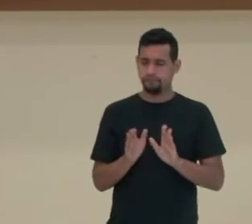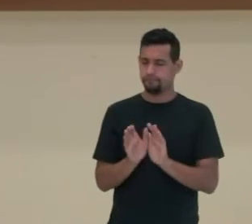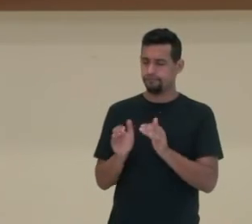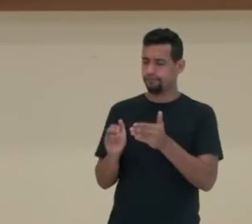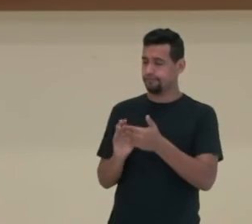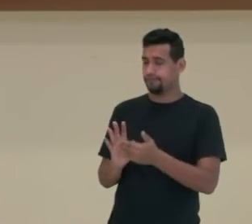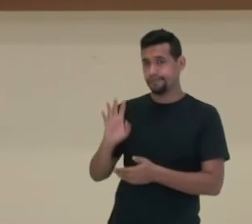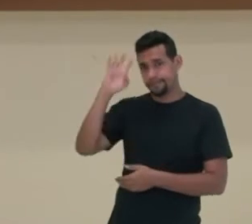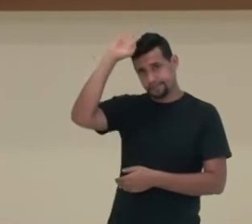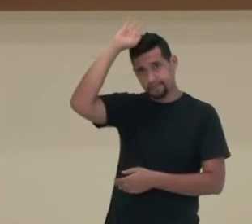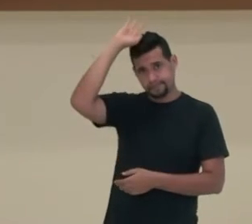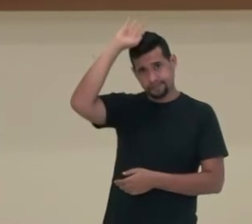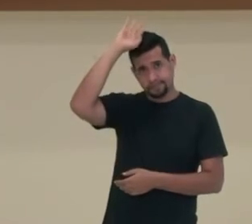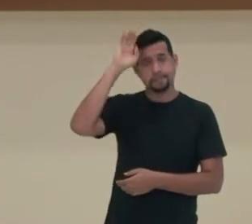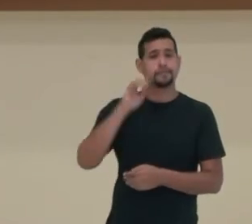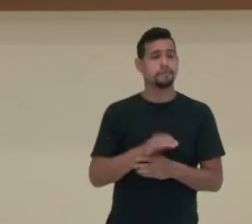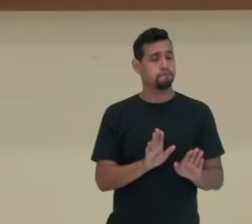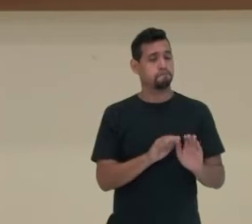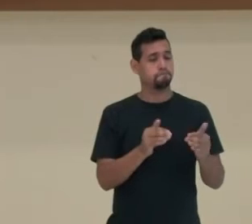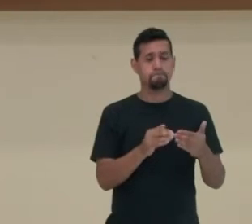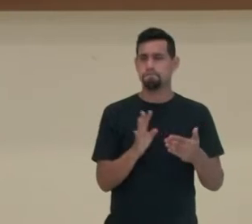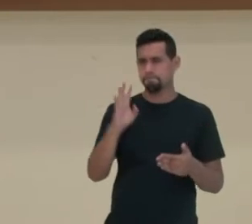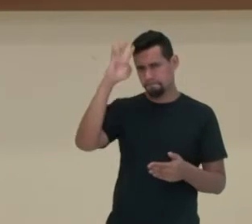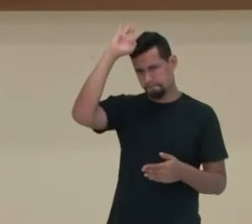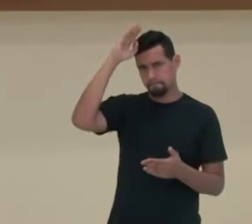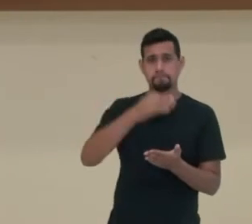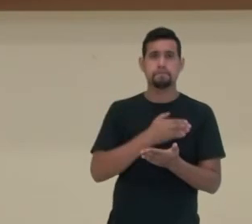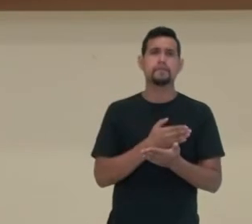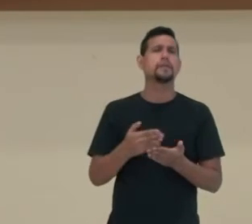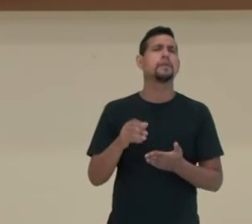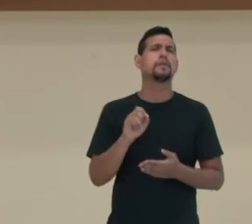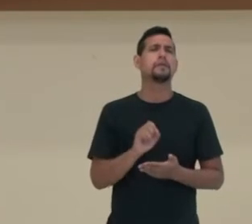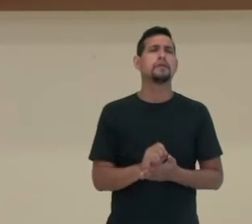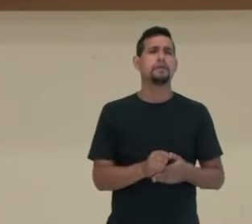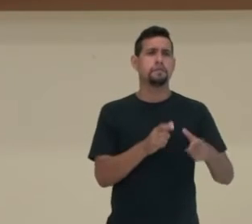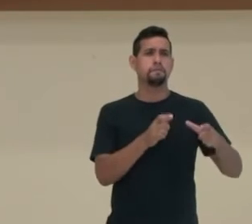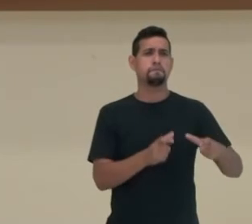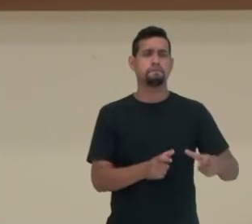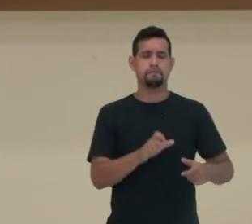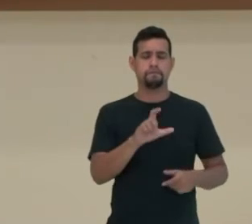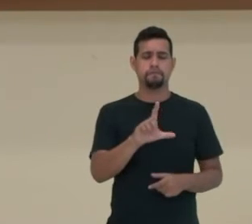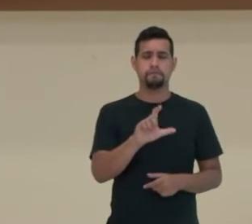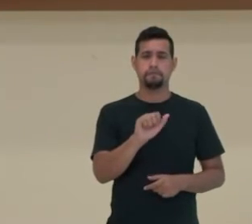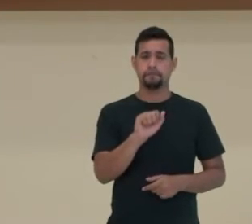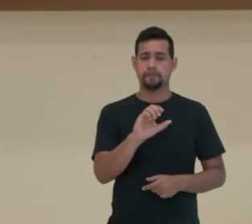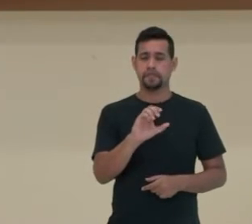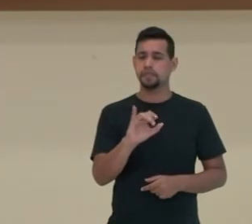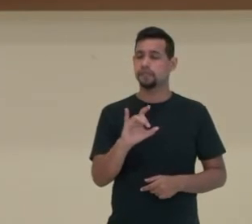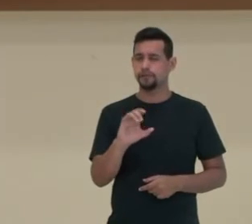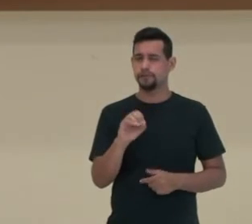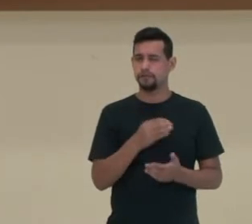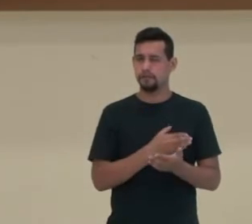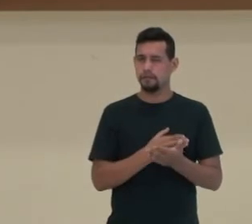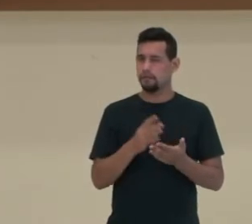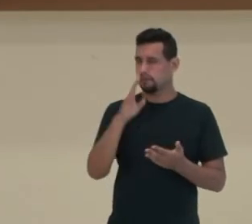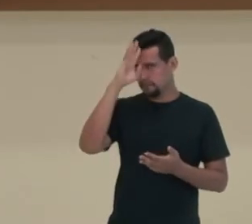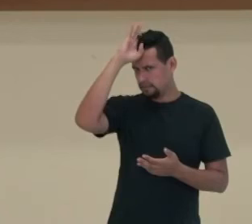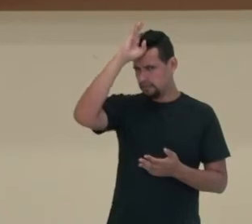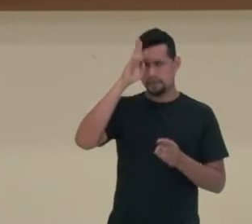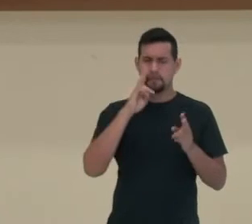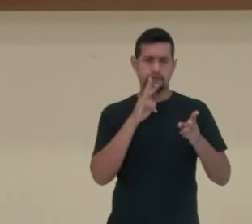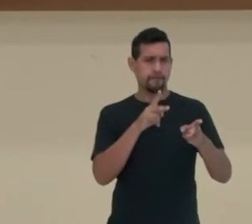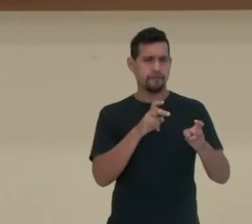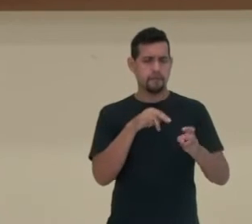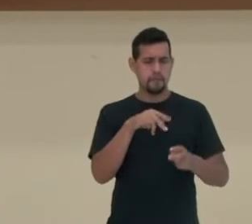Romano, né, pelos romanos, surgiu na região do Lácio, na origem ali de Roma, como vocês podem ver aqui no